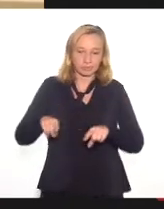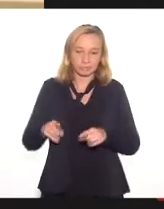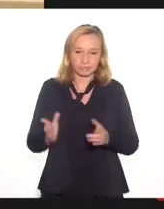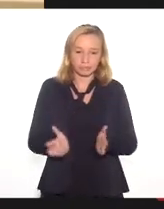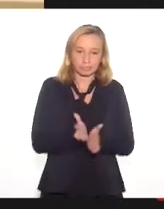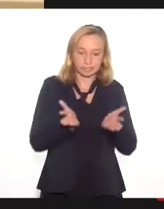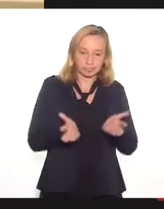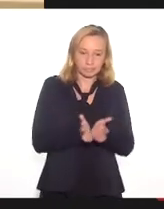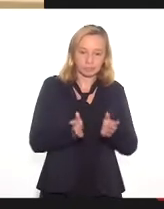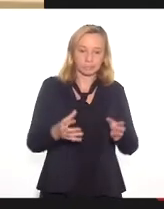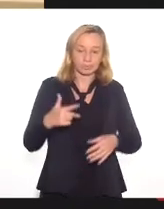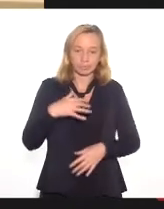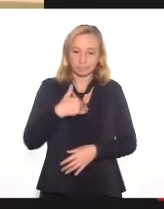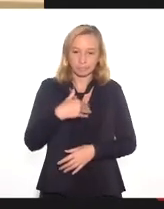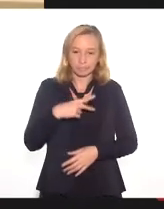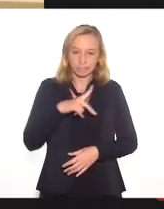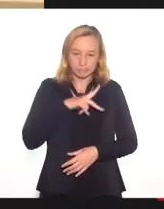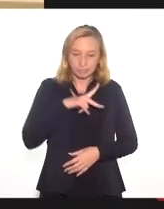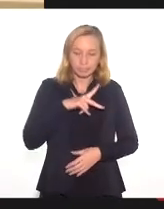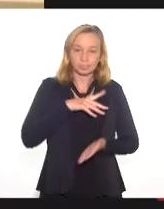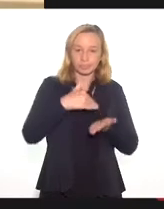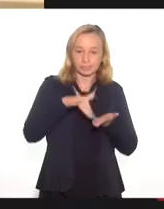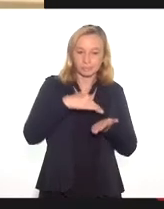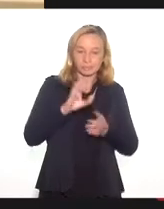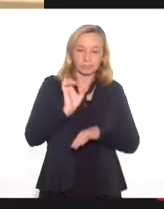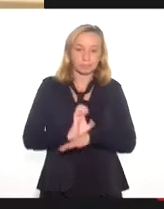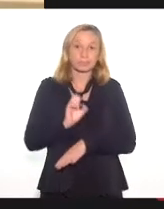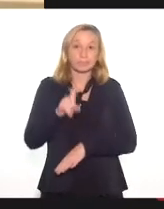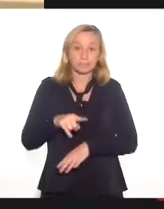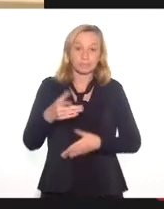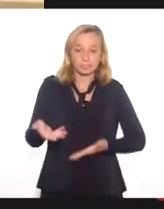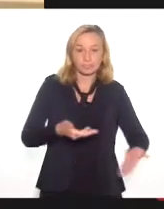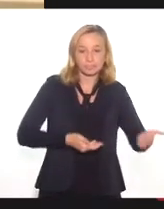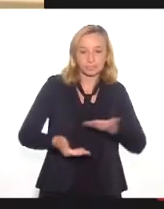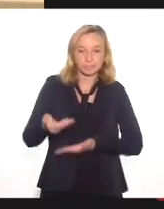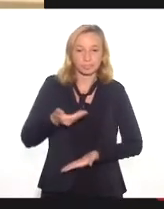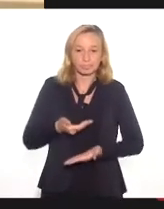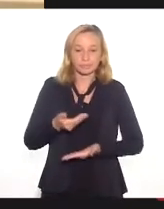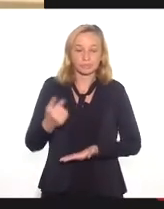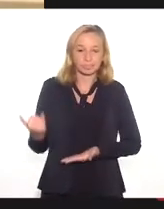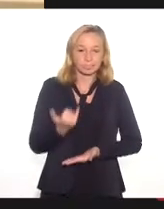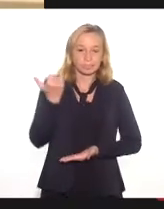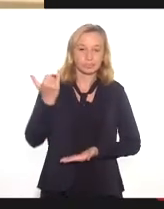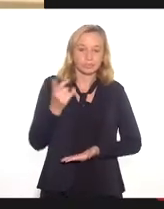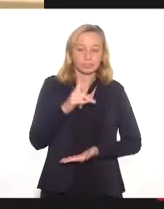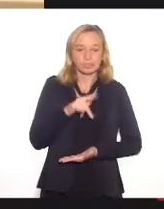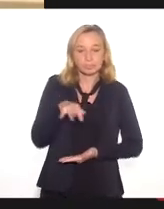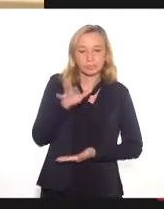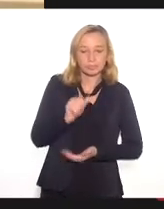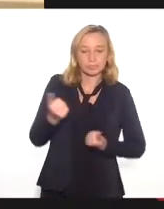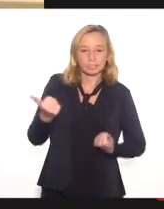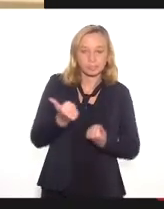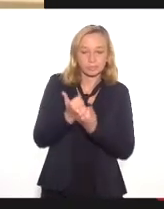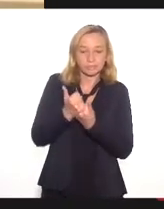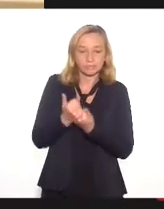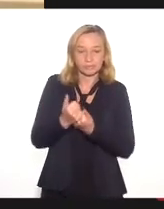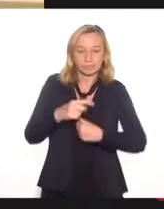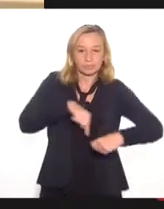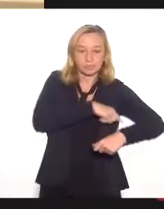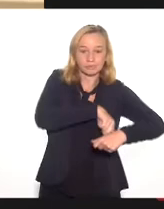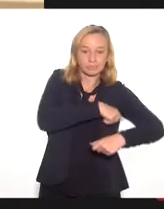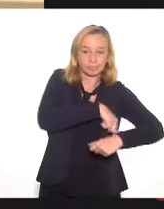a própria Secretaria de Estado, que é uma parceria inédita para um programa de apoio às cozinhas